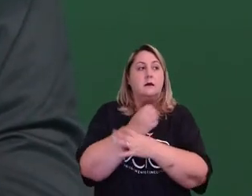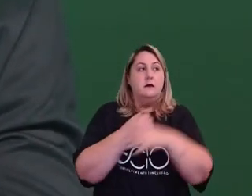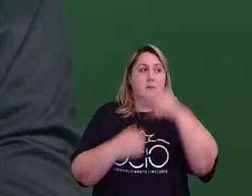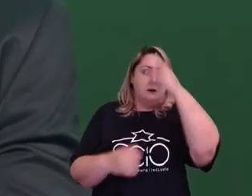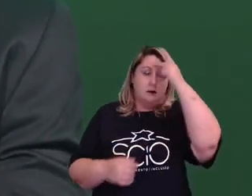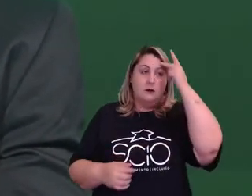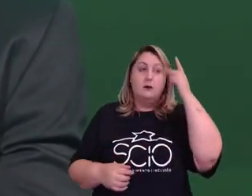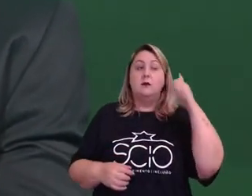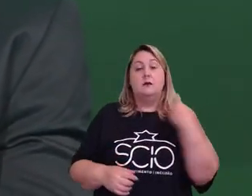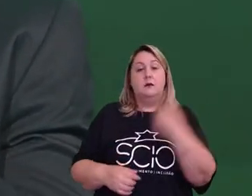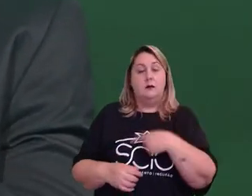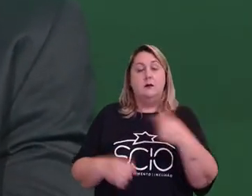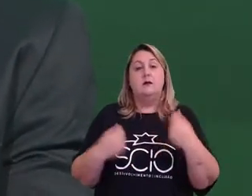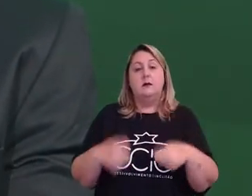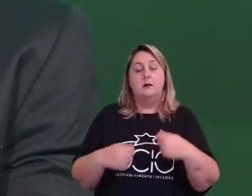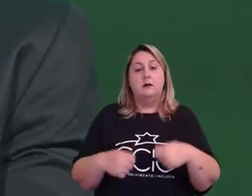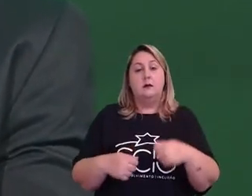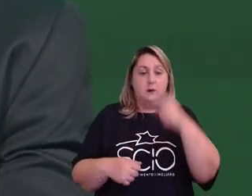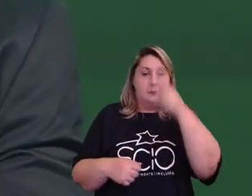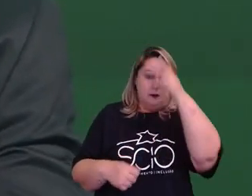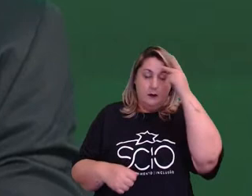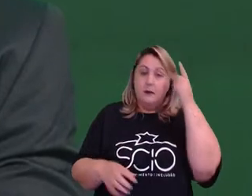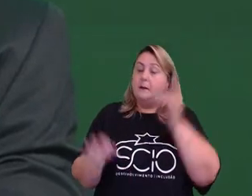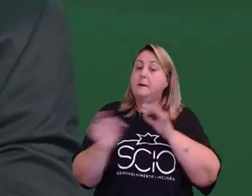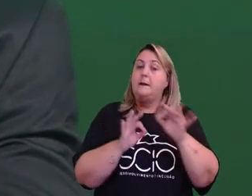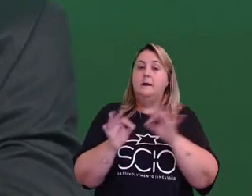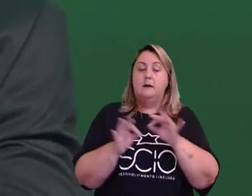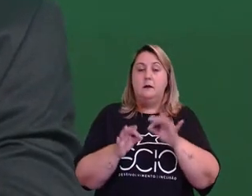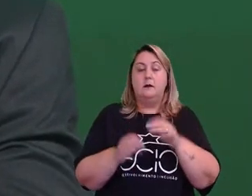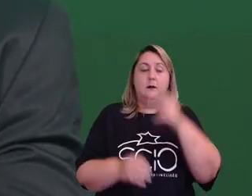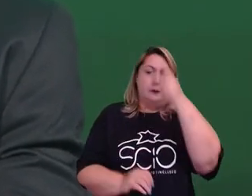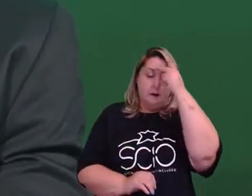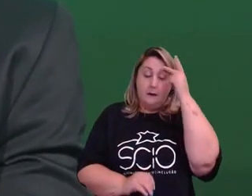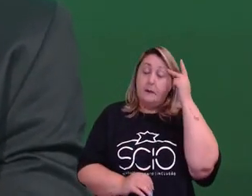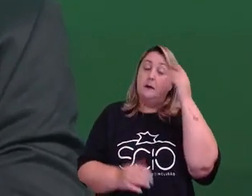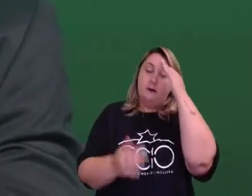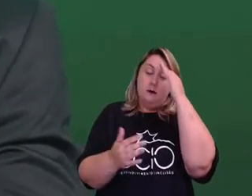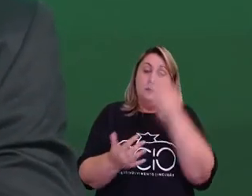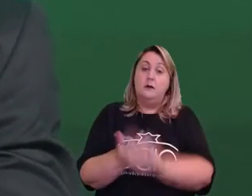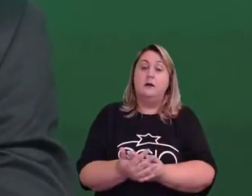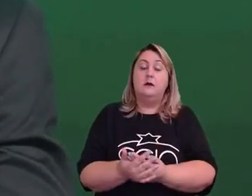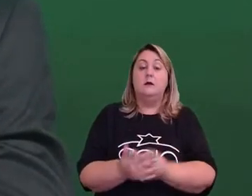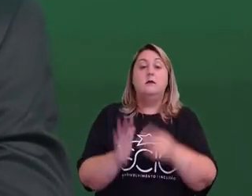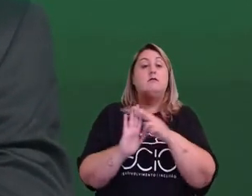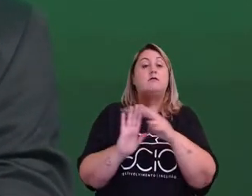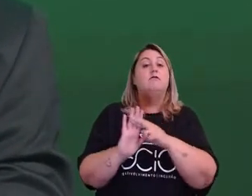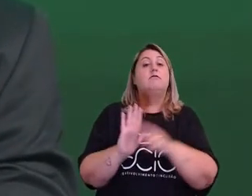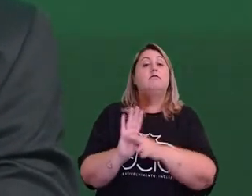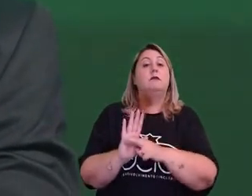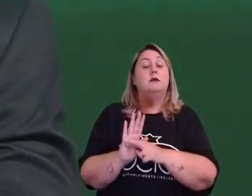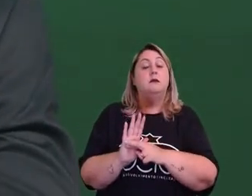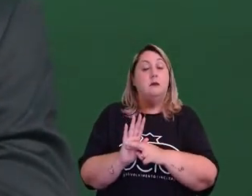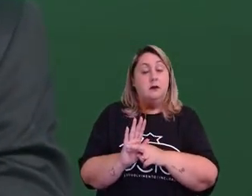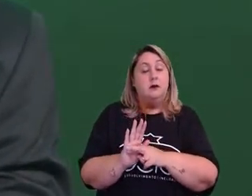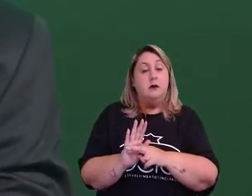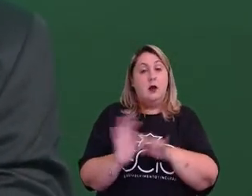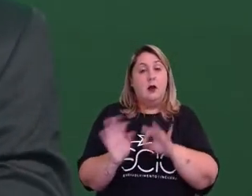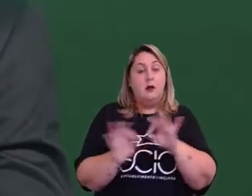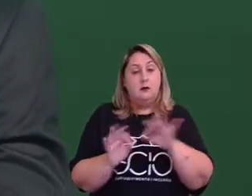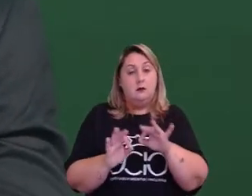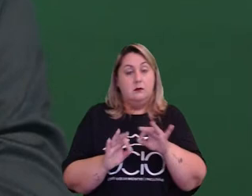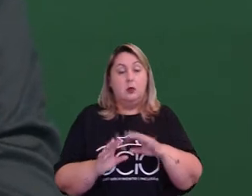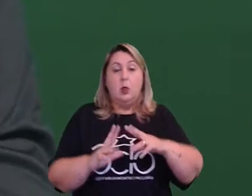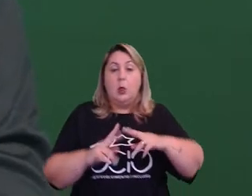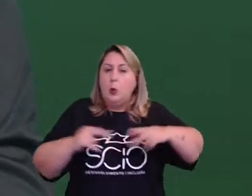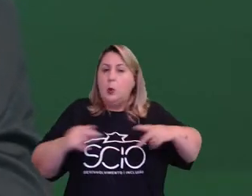pessoas, nós precisamos de pessoas preparadas, pessoas que acreditam nas regras, procedimentos, nas